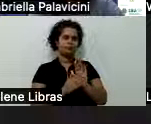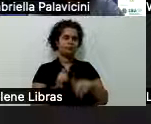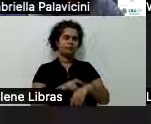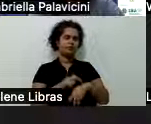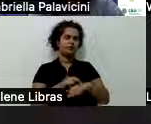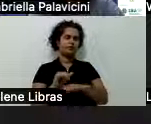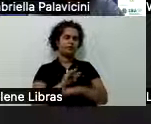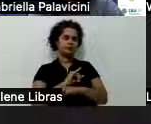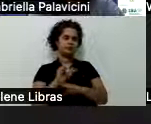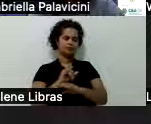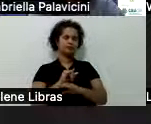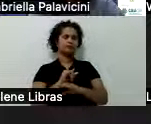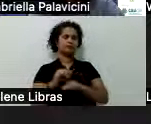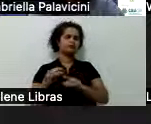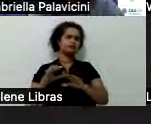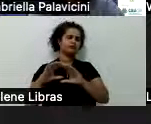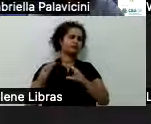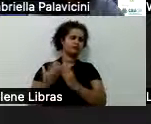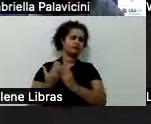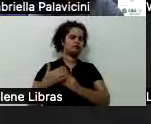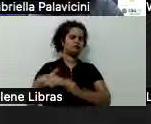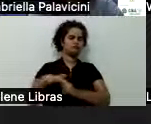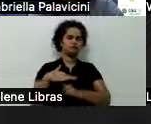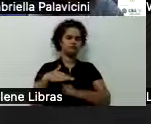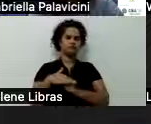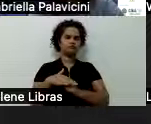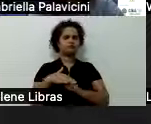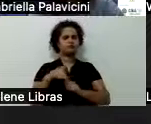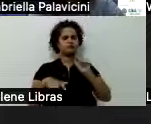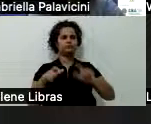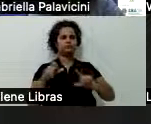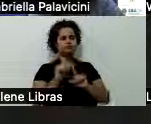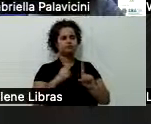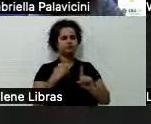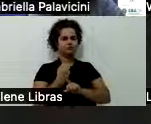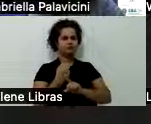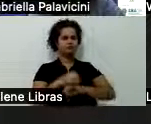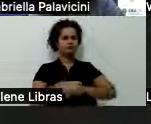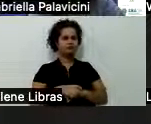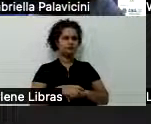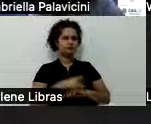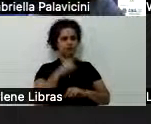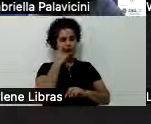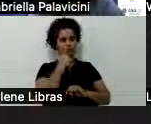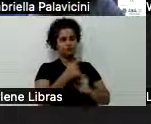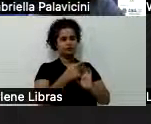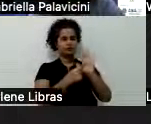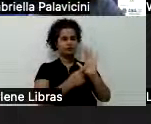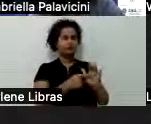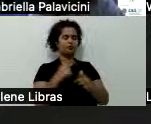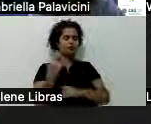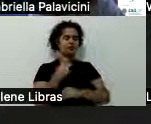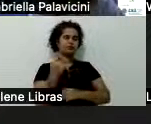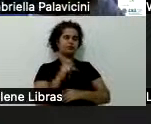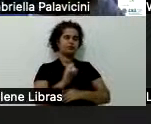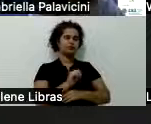articulação comunitária com outros atores da sociedade. E aqui mostra o cruzamento da primeira superia, que